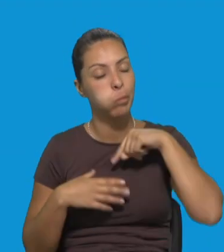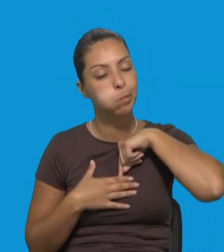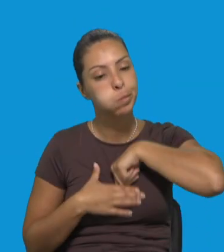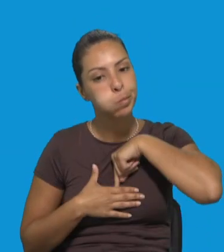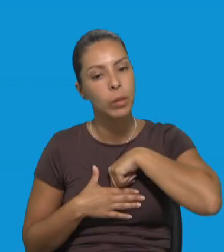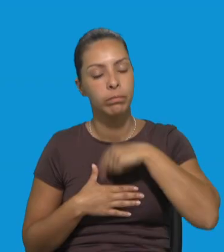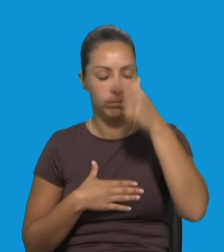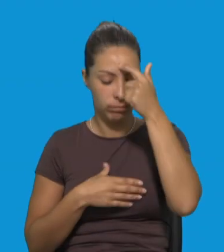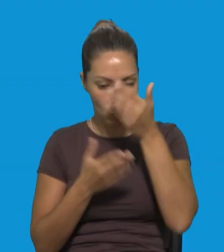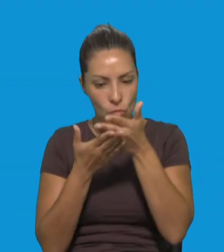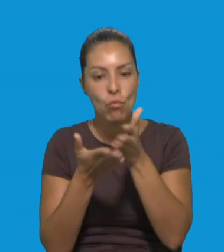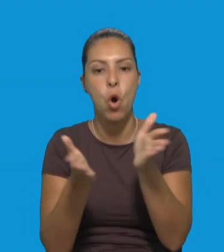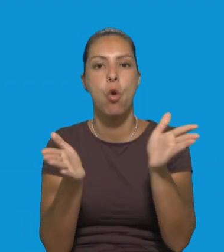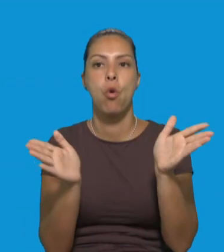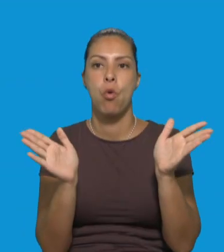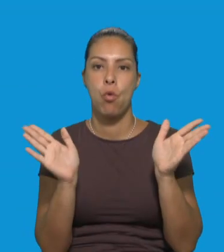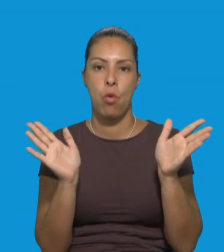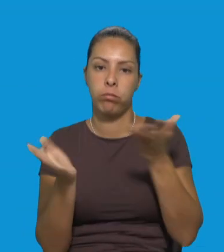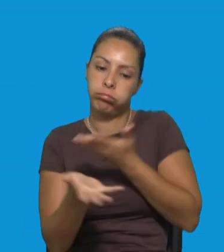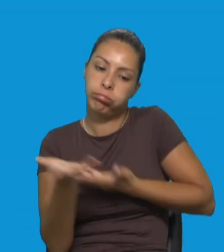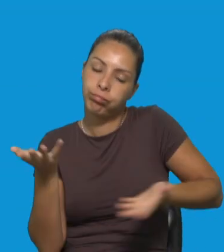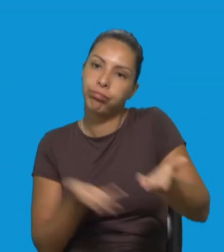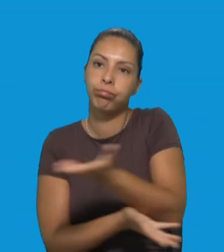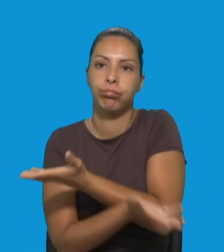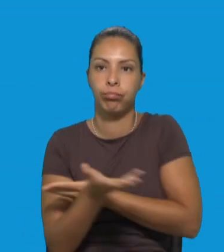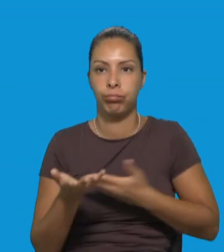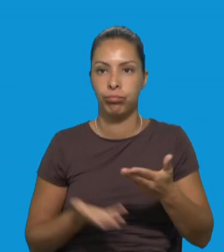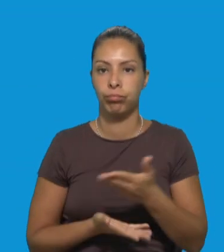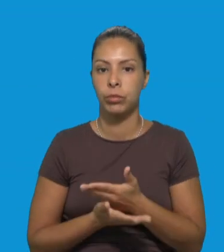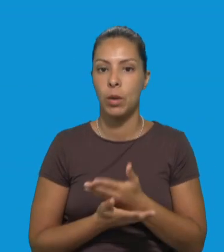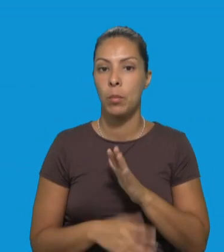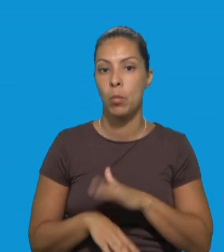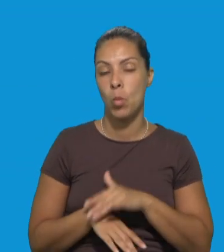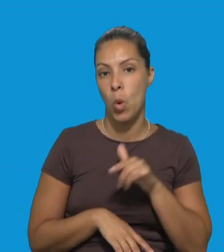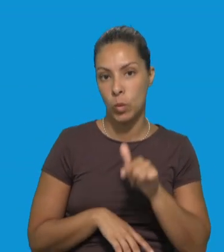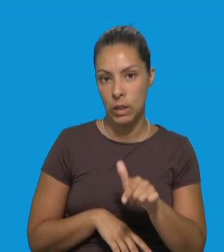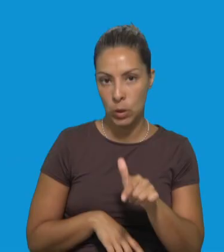que nos abre um horizonte de vida eterna, diríamos. E por isso ela